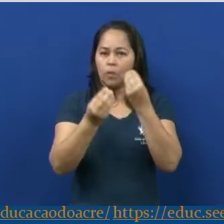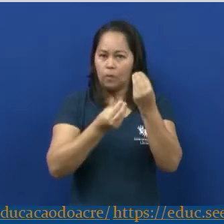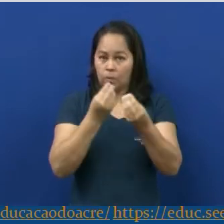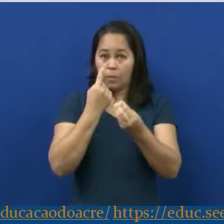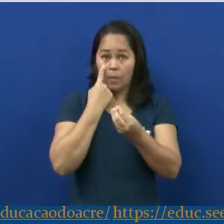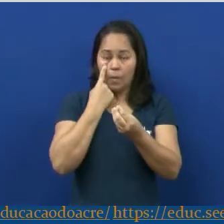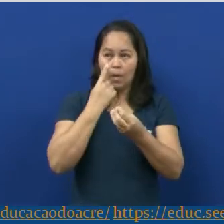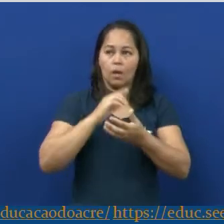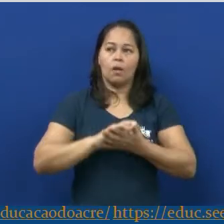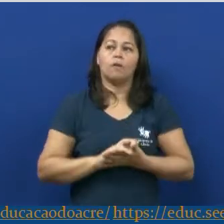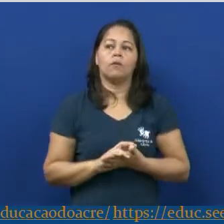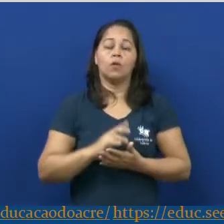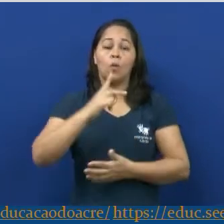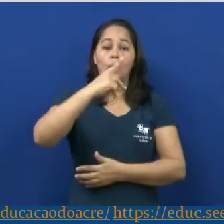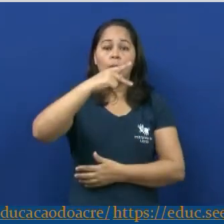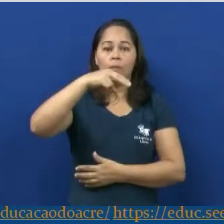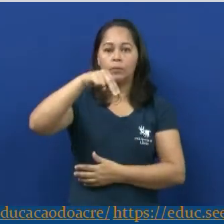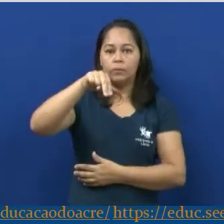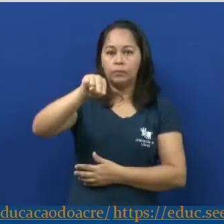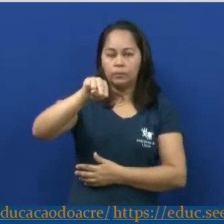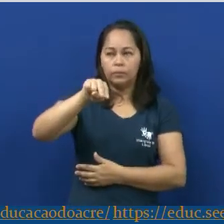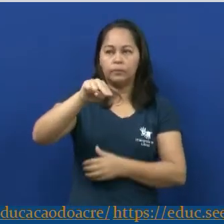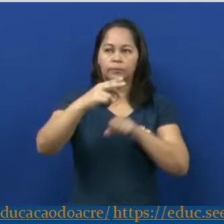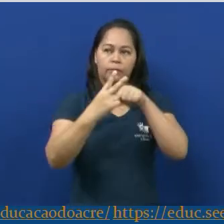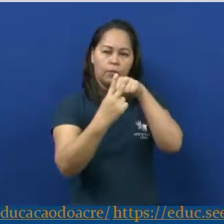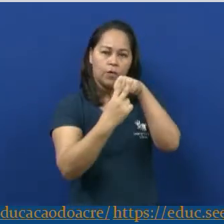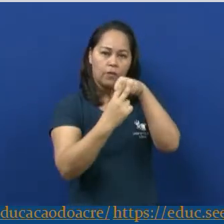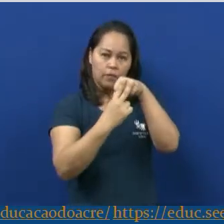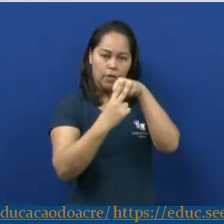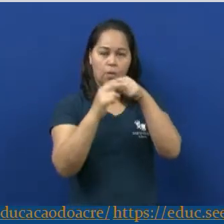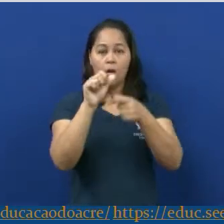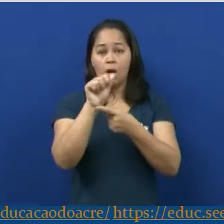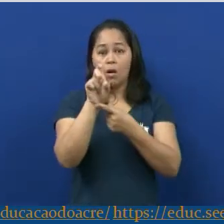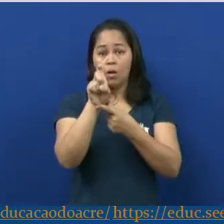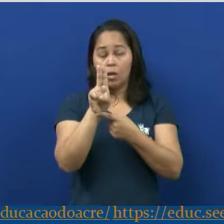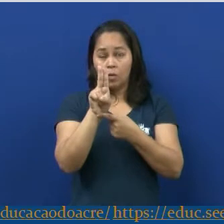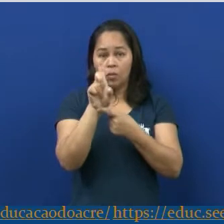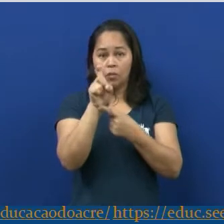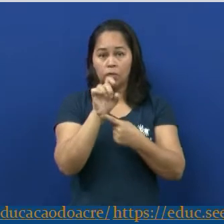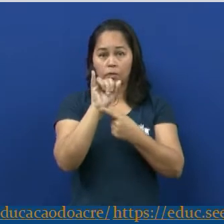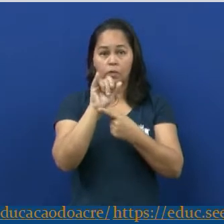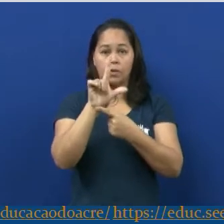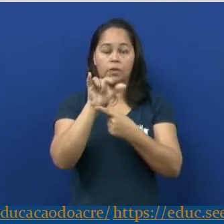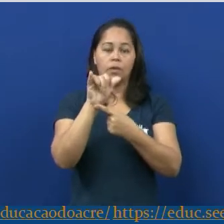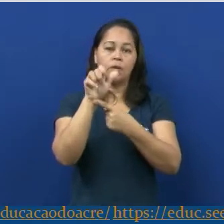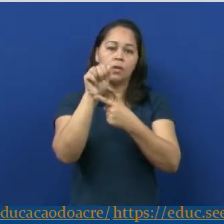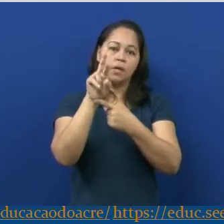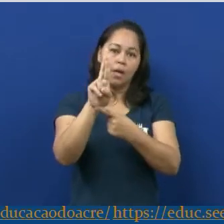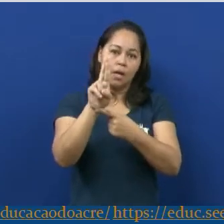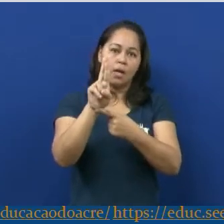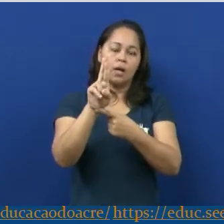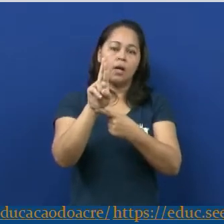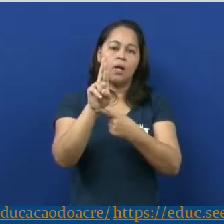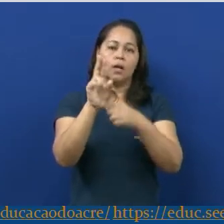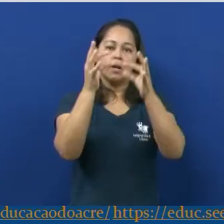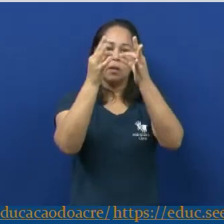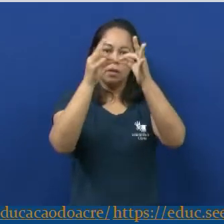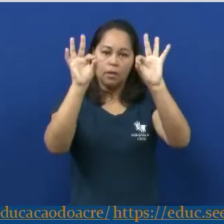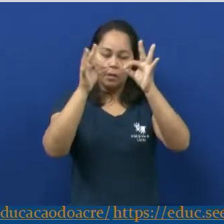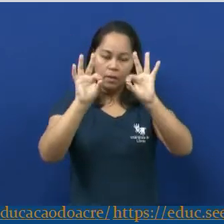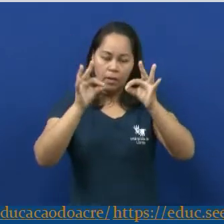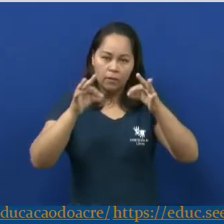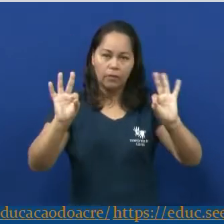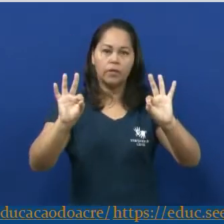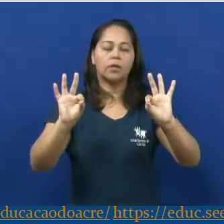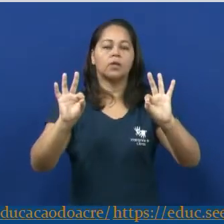o present perfect o pronome o verbo auxiliar no presente e o verbo principal da minha frase do